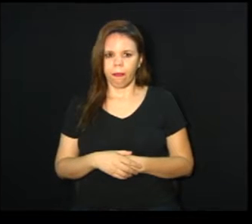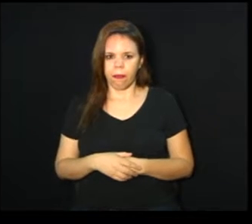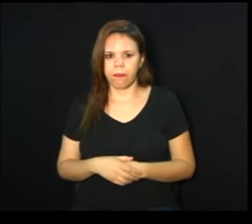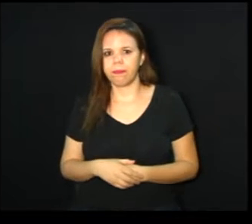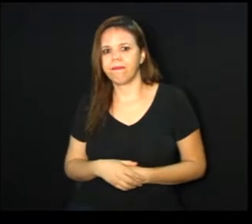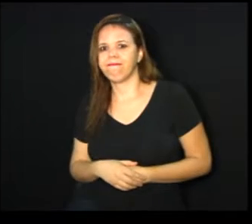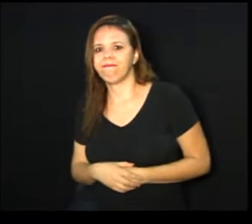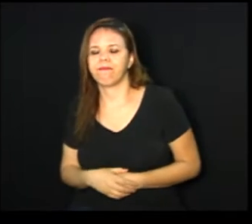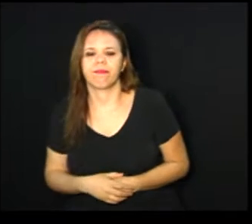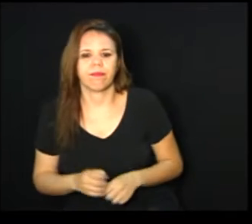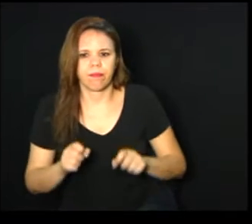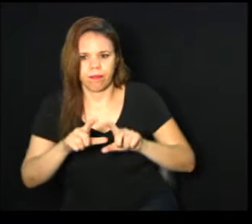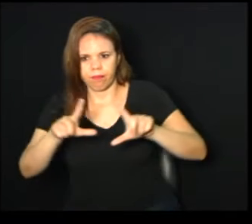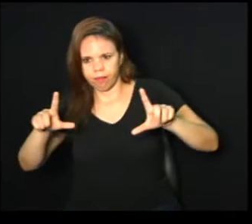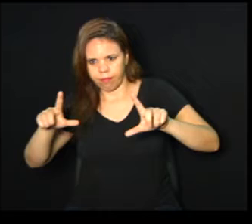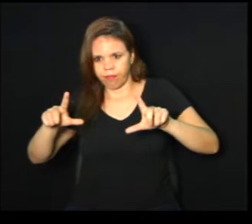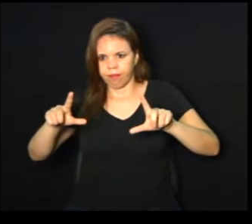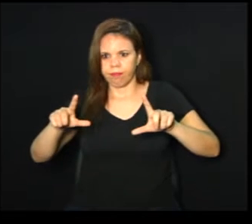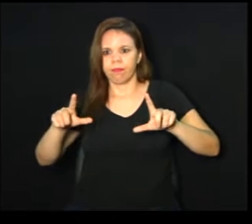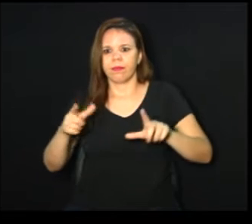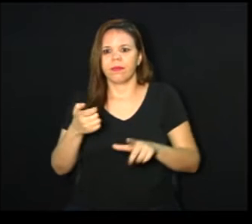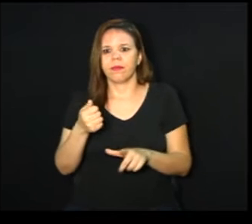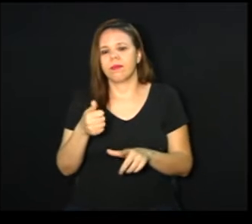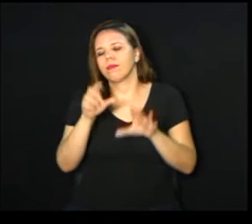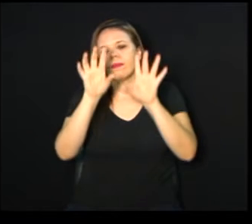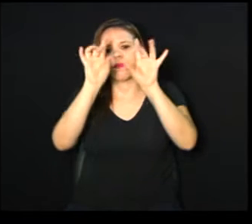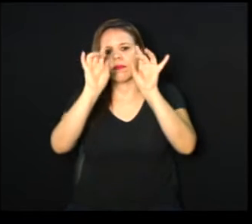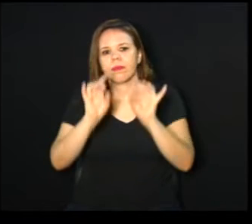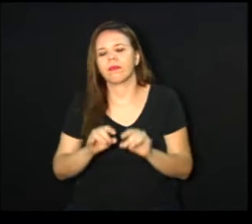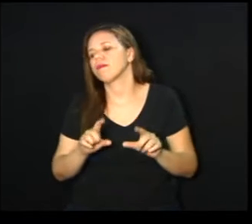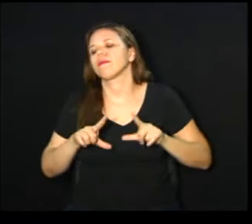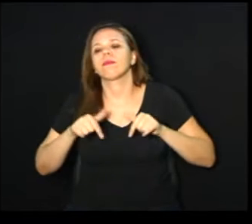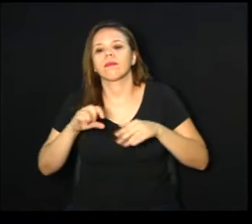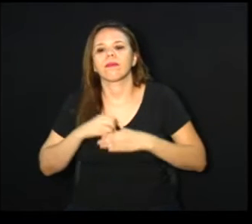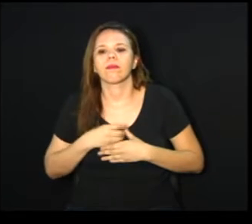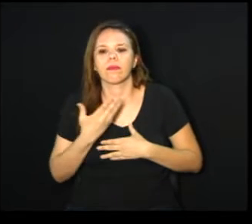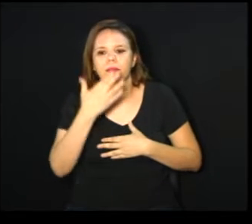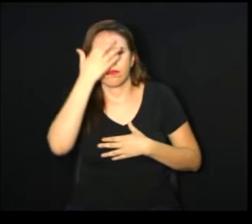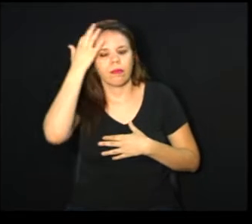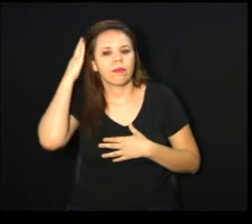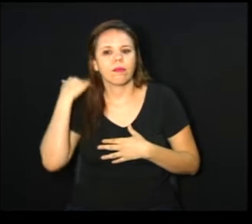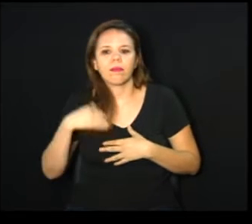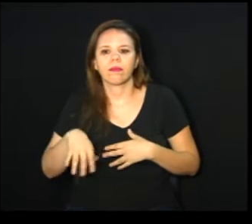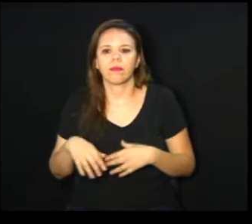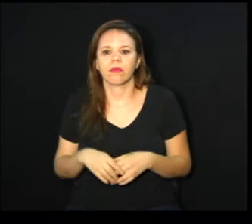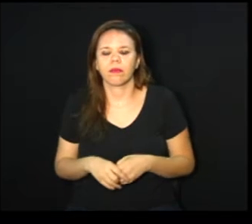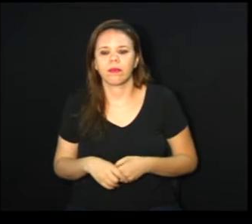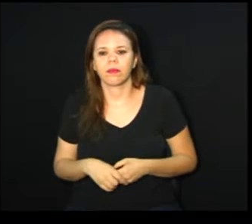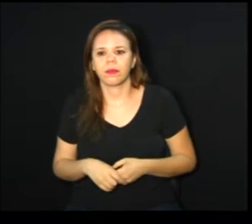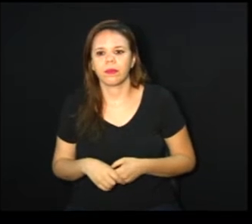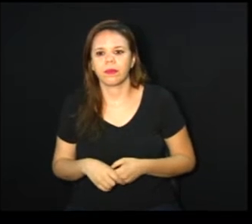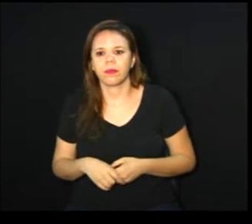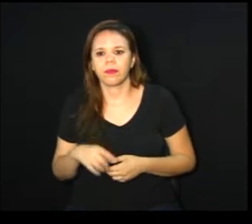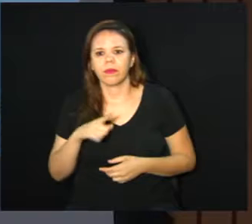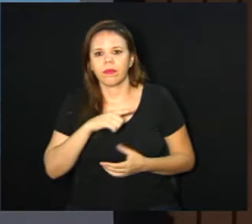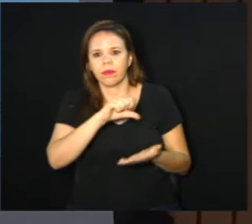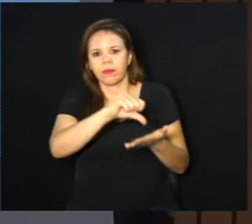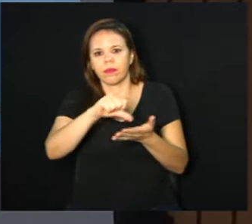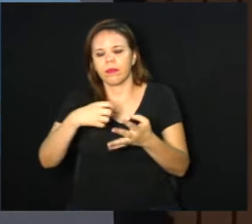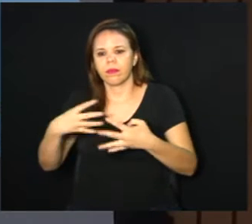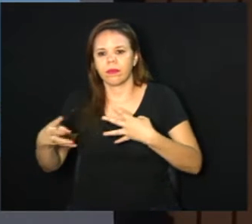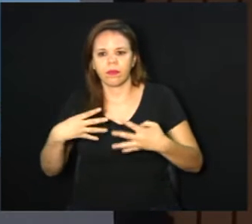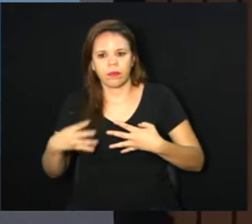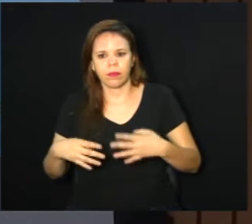Nesse próximo slide, um pouco mais minucioso, nós temos as ações desenvolvidas aí no distrito de Barão